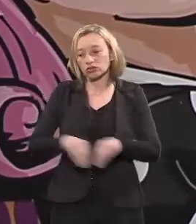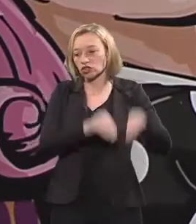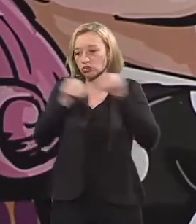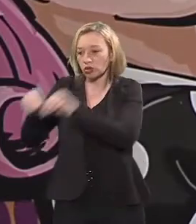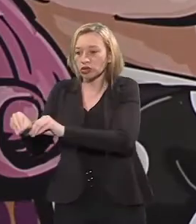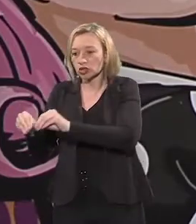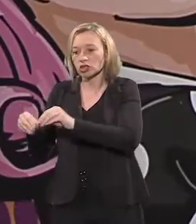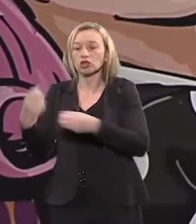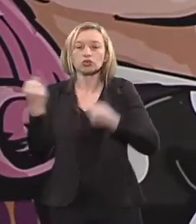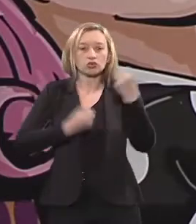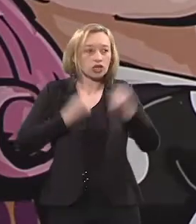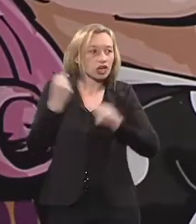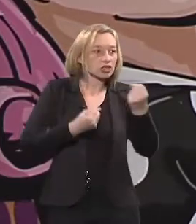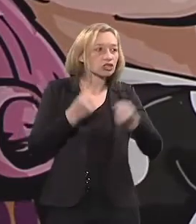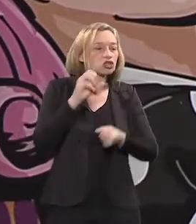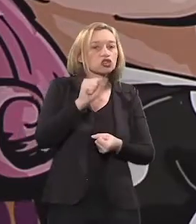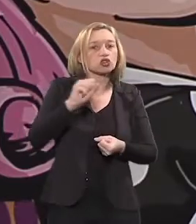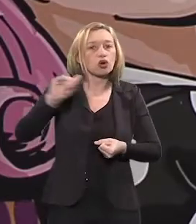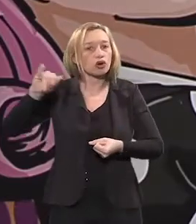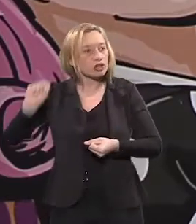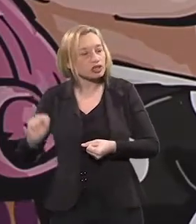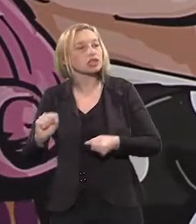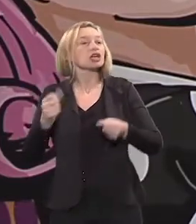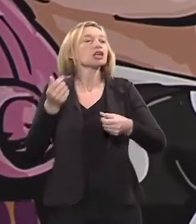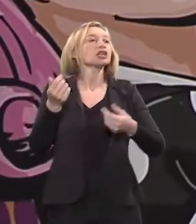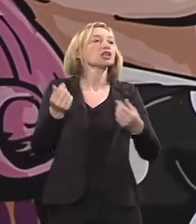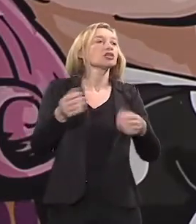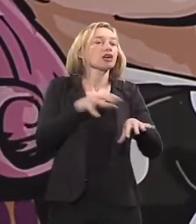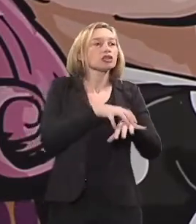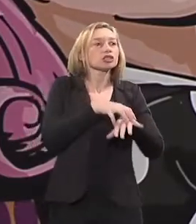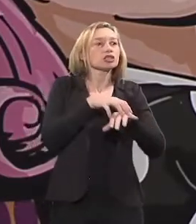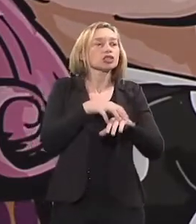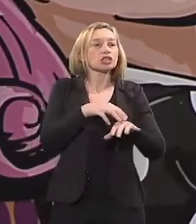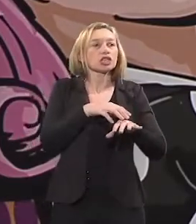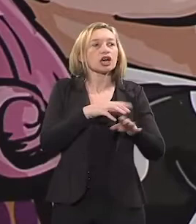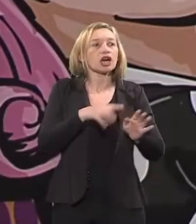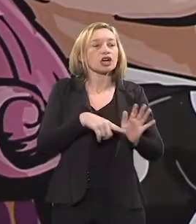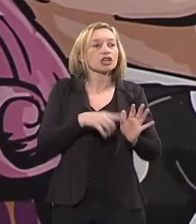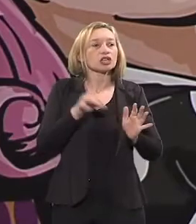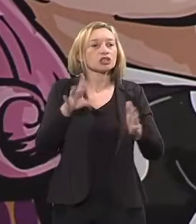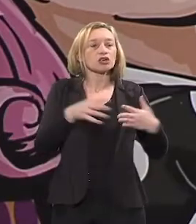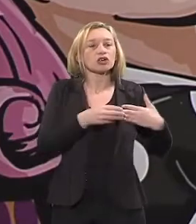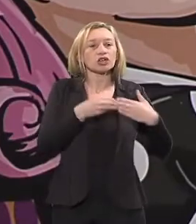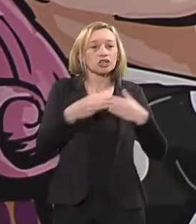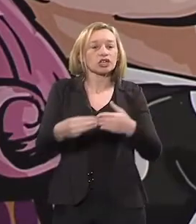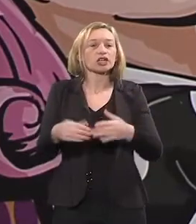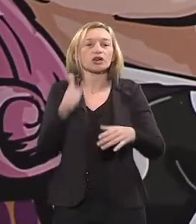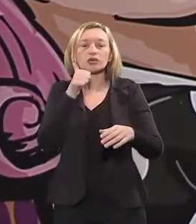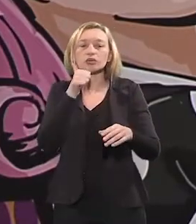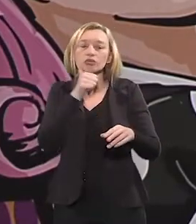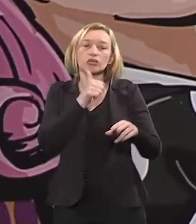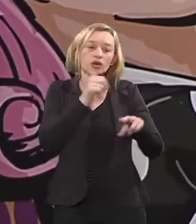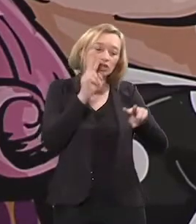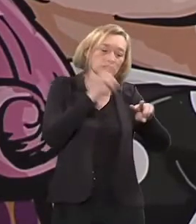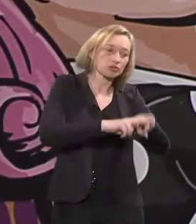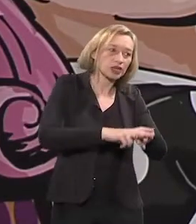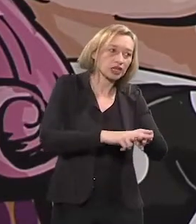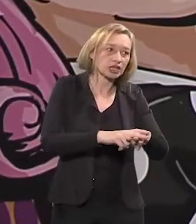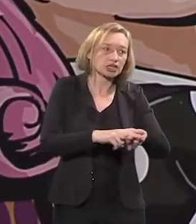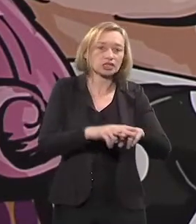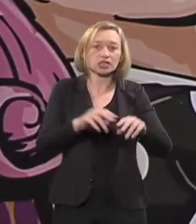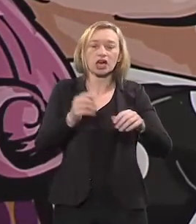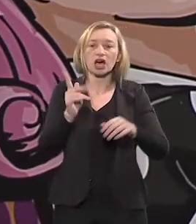são transportadas no carro da SOI, que é um carro de transporte de presos, sem condições, né, não tem uma ambulância e tudo